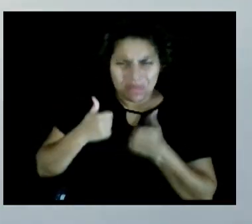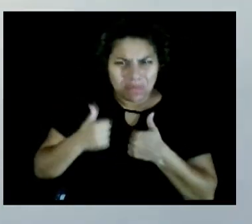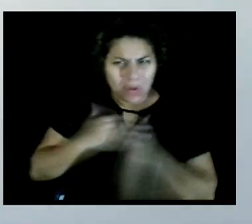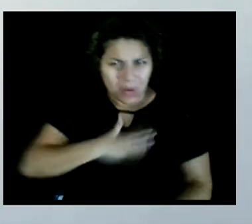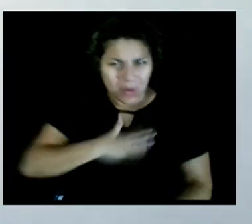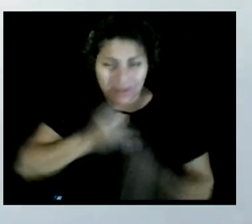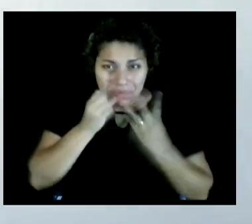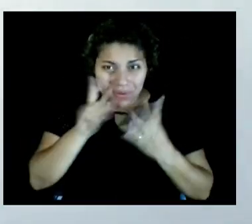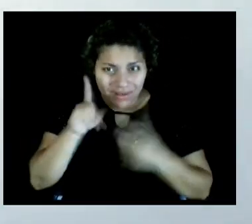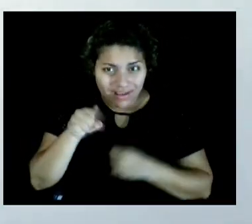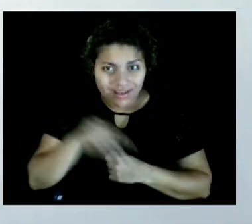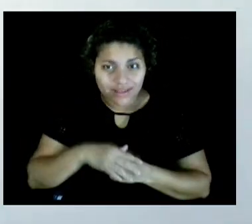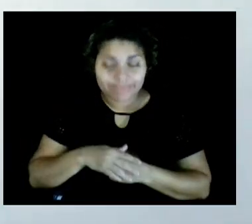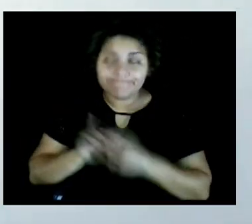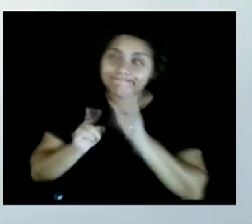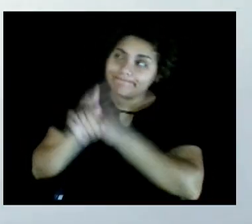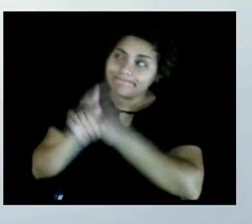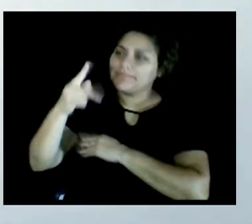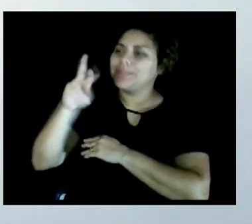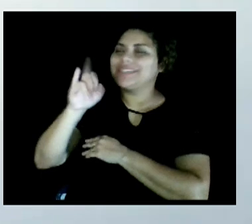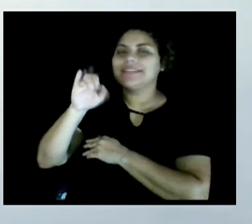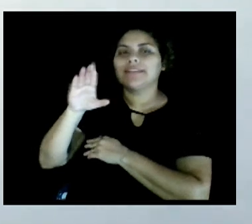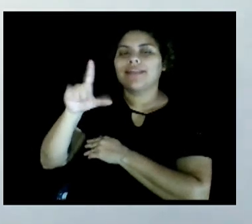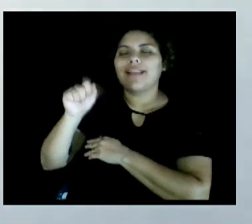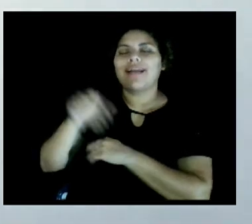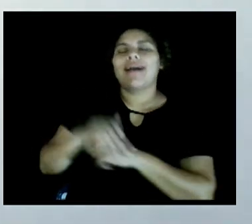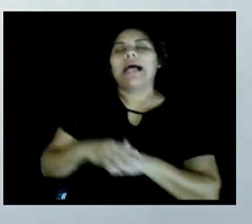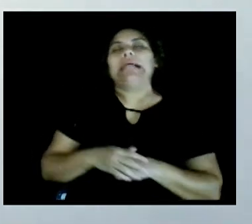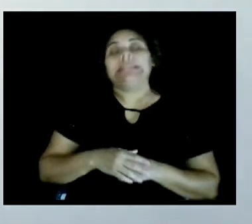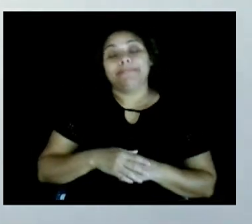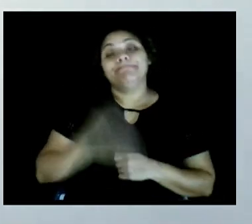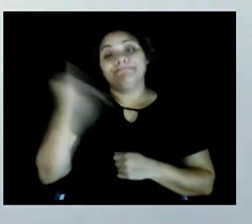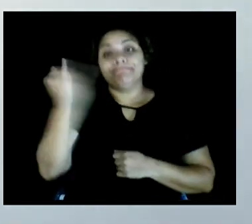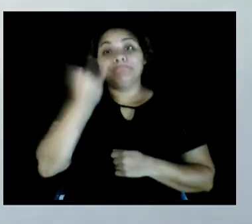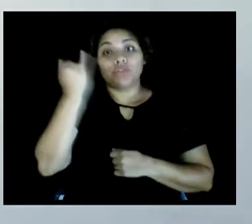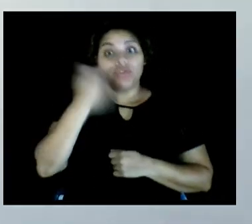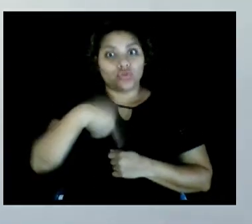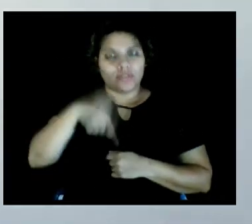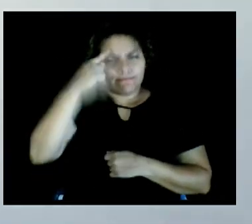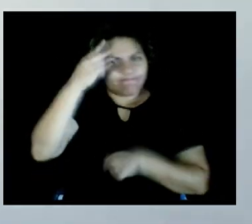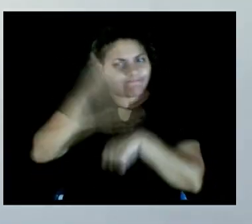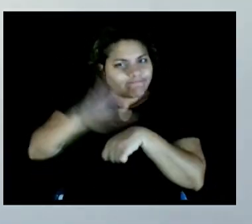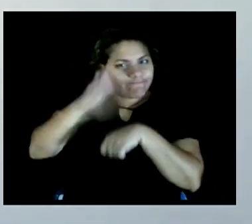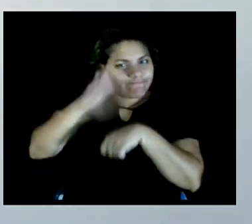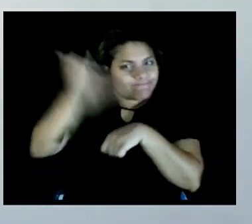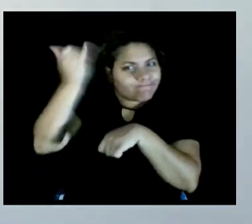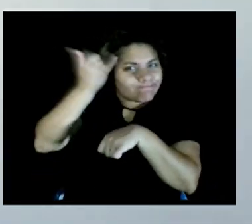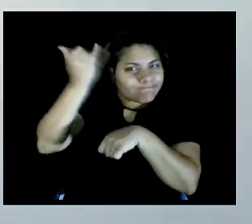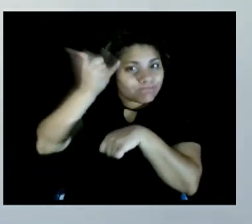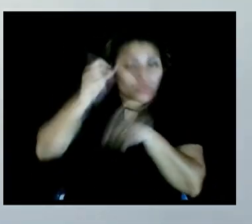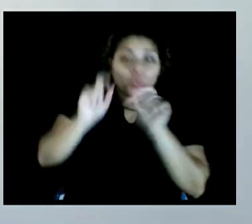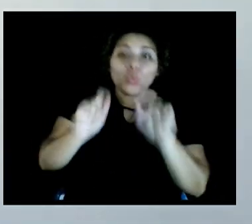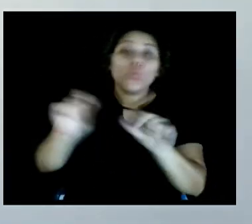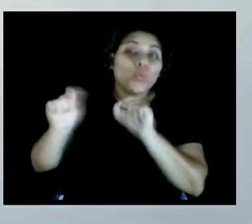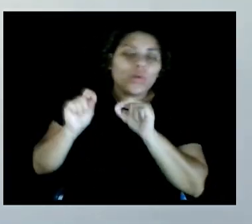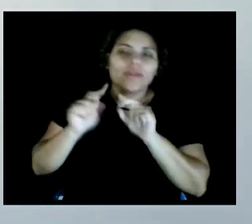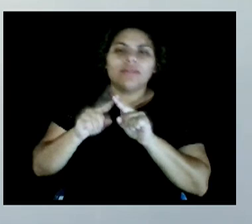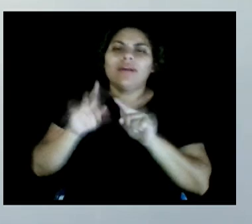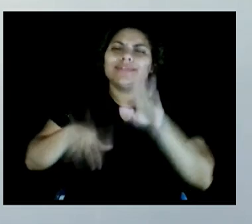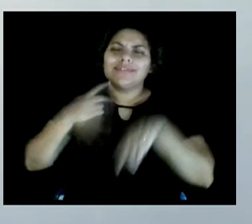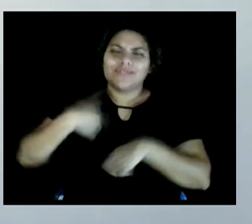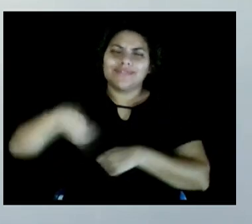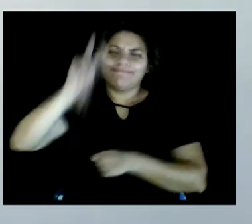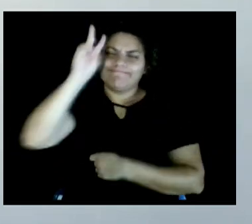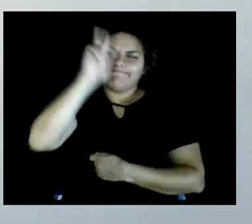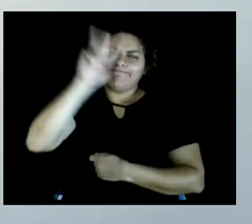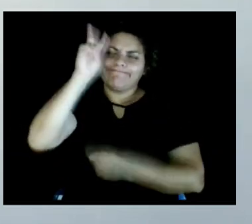muito importante, né, a gente ter consciência que quando nós temos essas lembranças, como a Raquel colocou, várias emoções